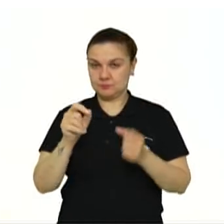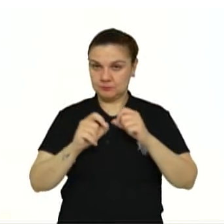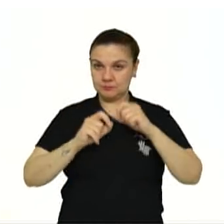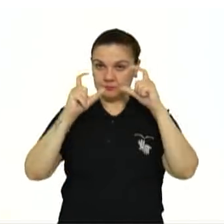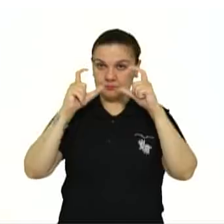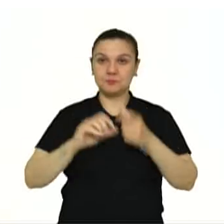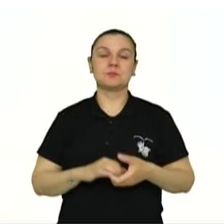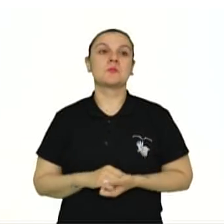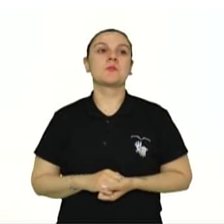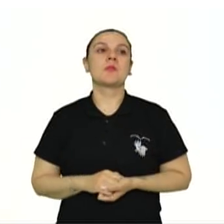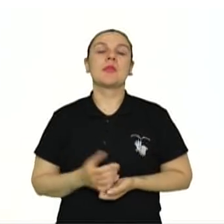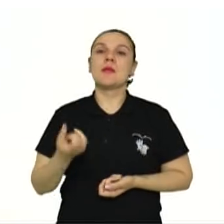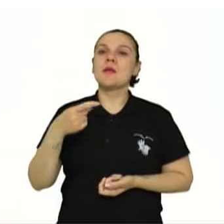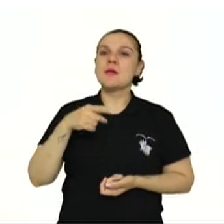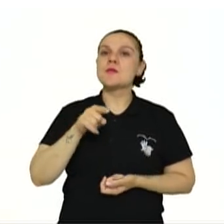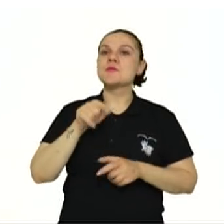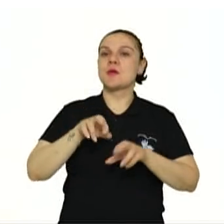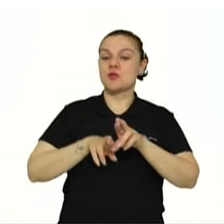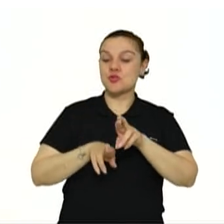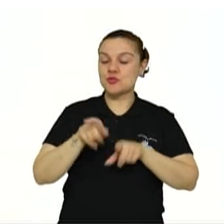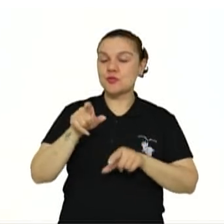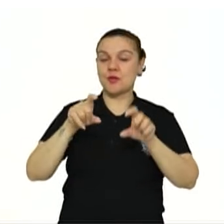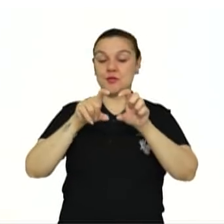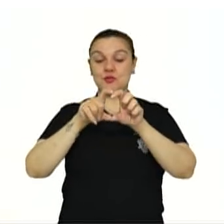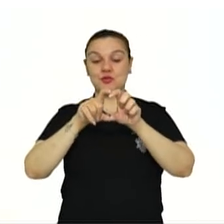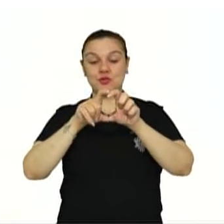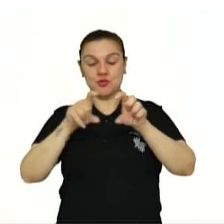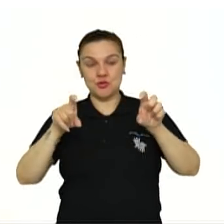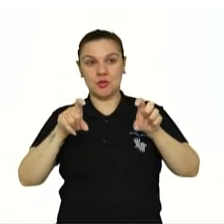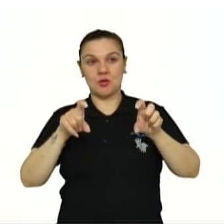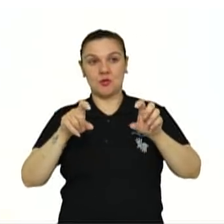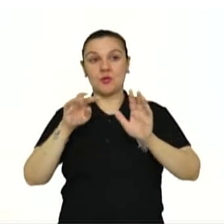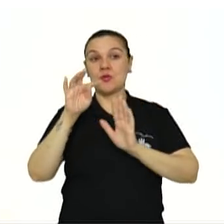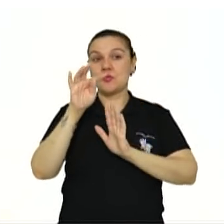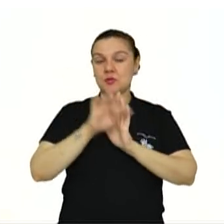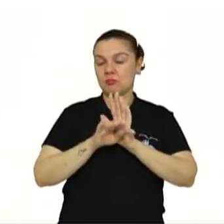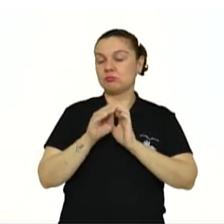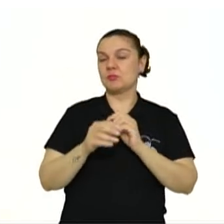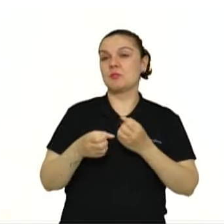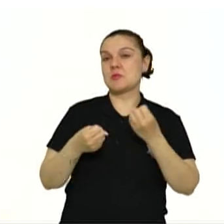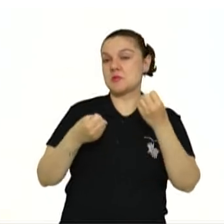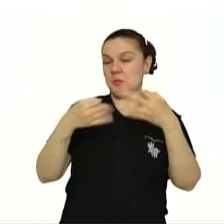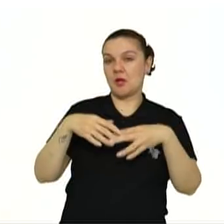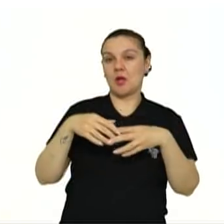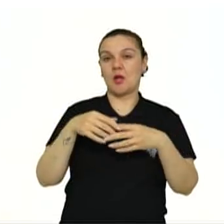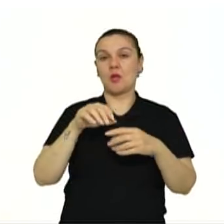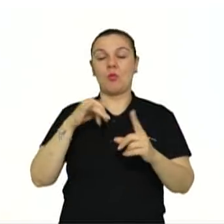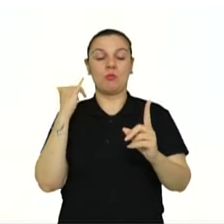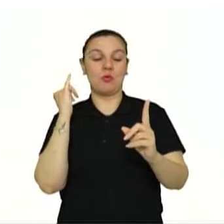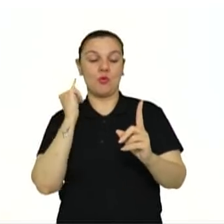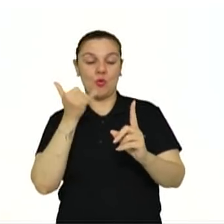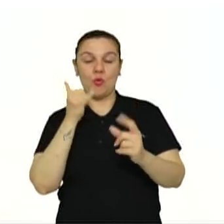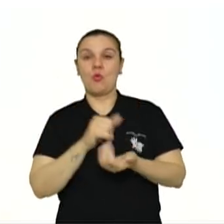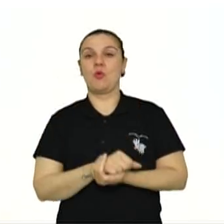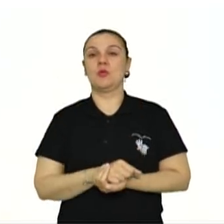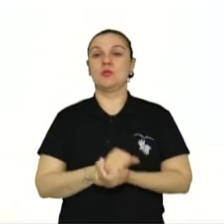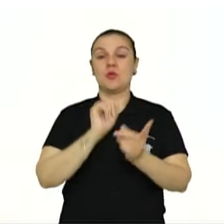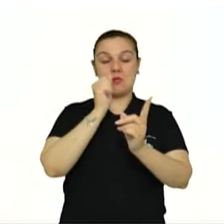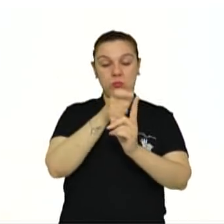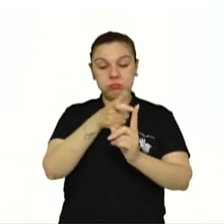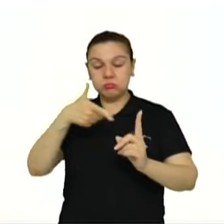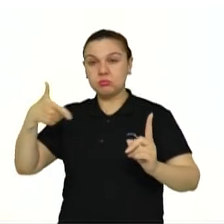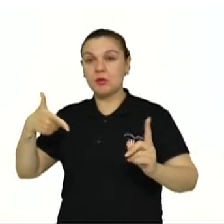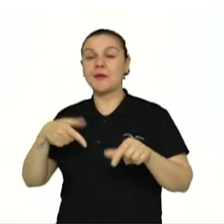observe. Então, isso diferencia a tirinha, né, de gêneros narrativos, como os contos, as crônicas e